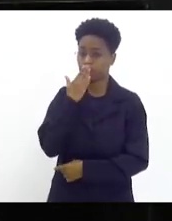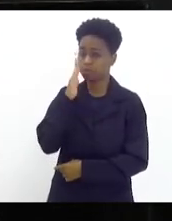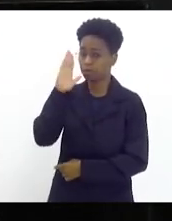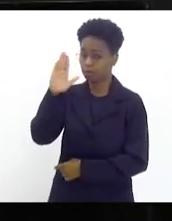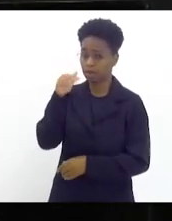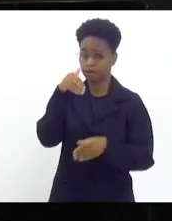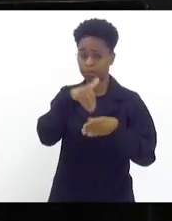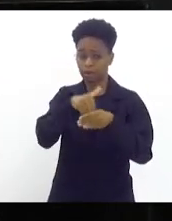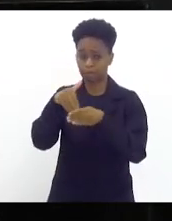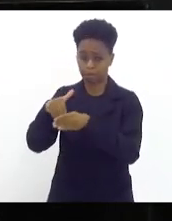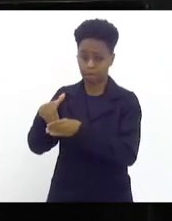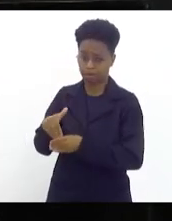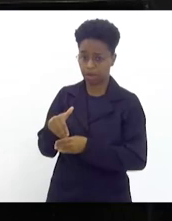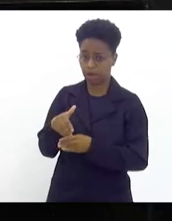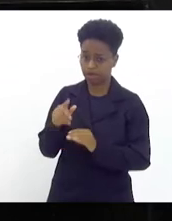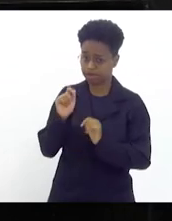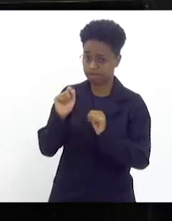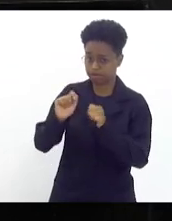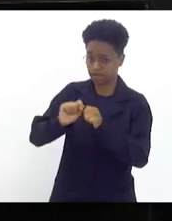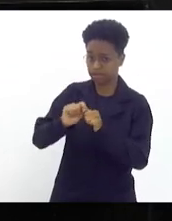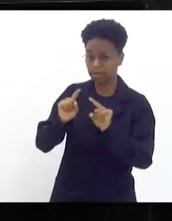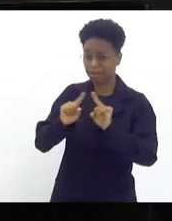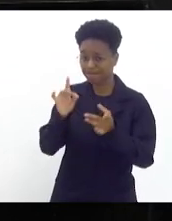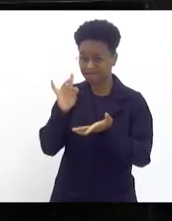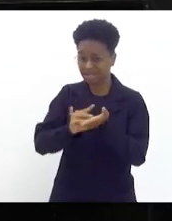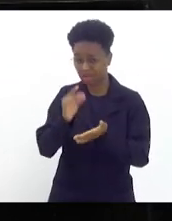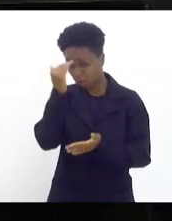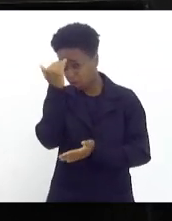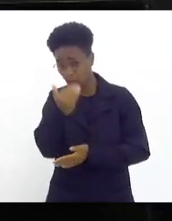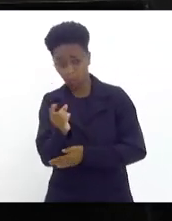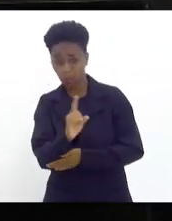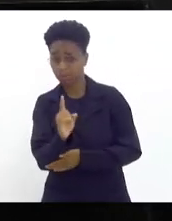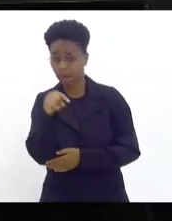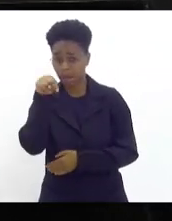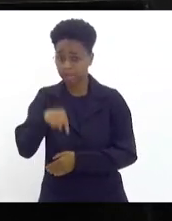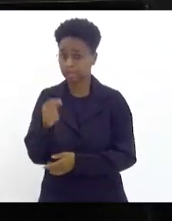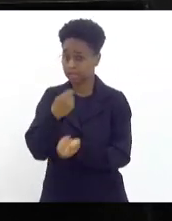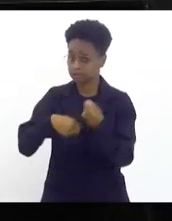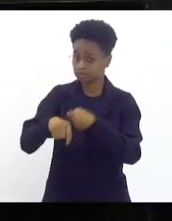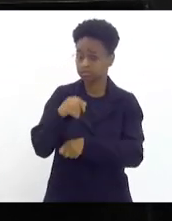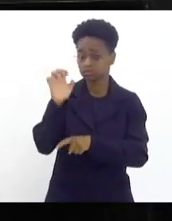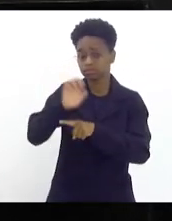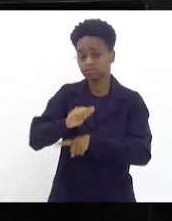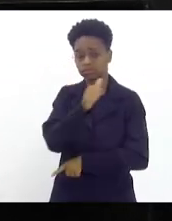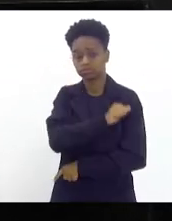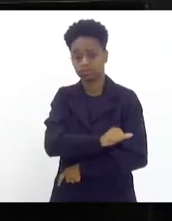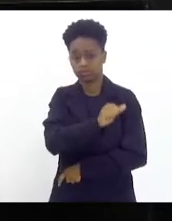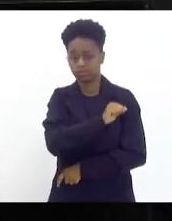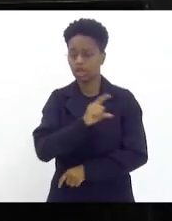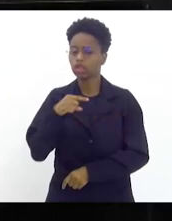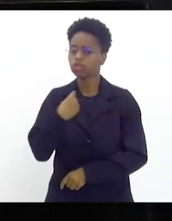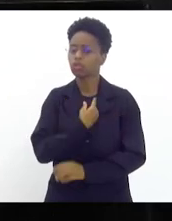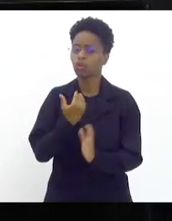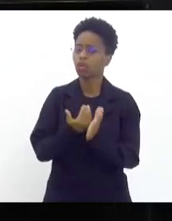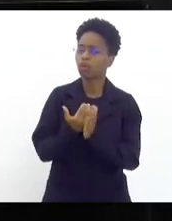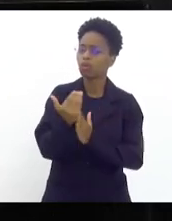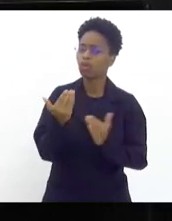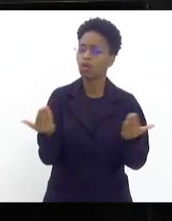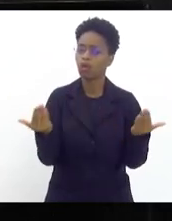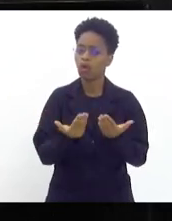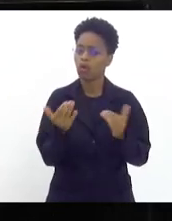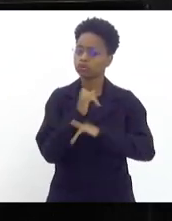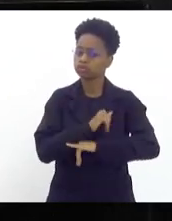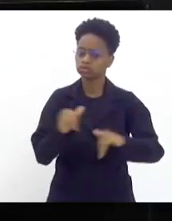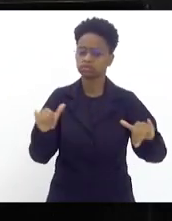eleitoral foi feita e não foi cumprida na administração do Estado do Rio de Janeiro nós começamos o dia de hoje